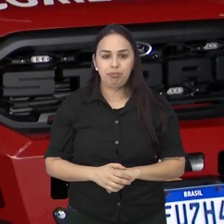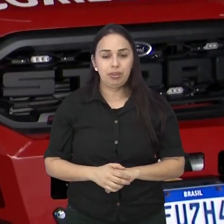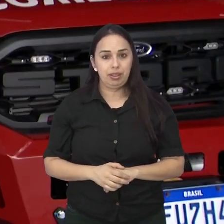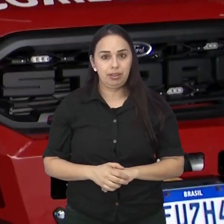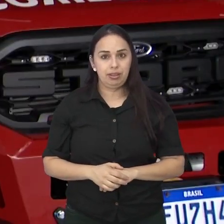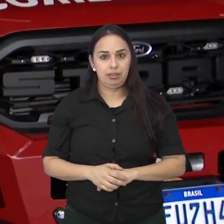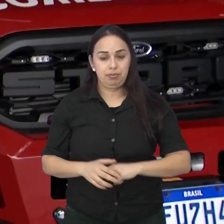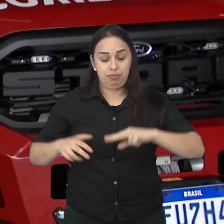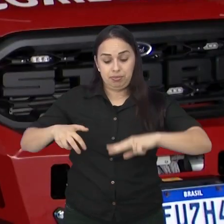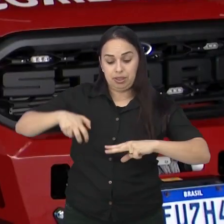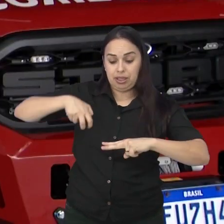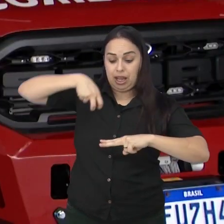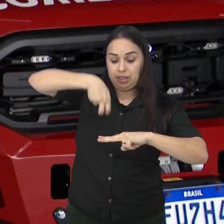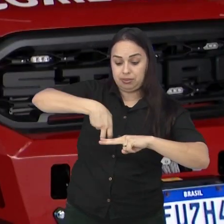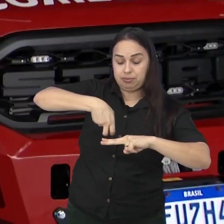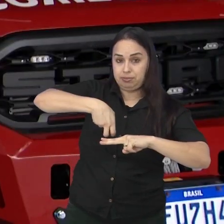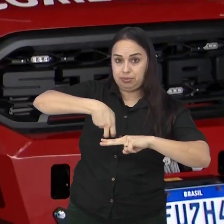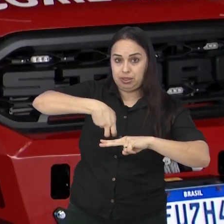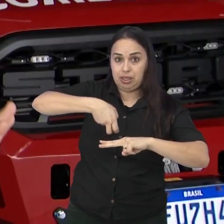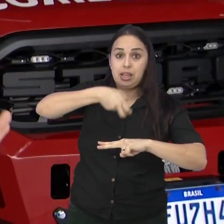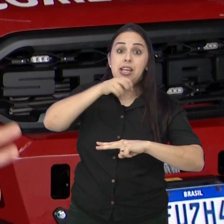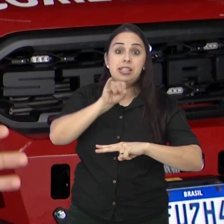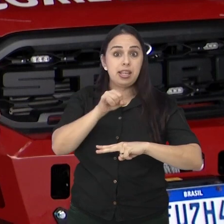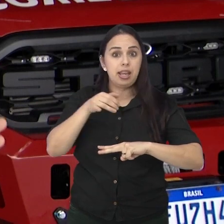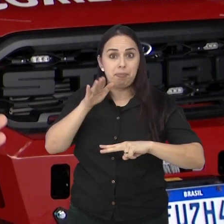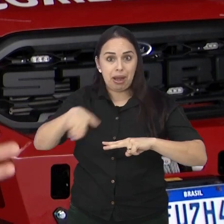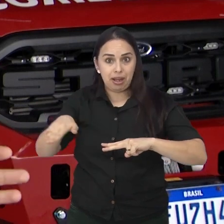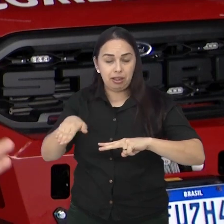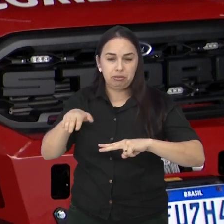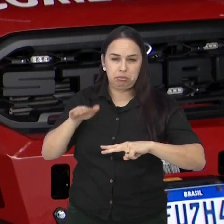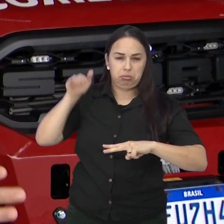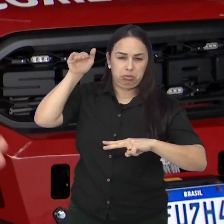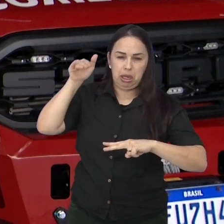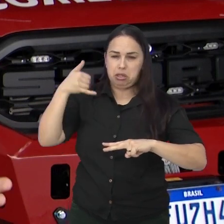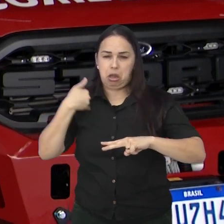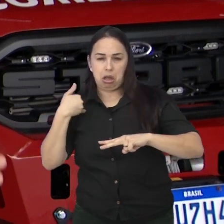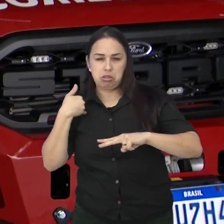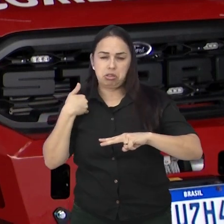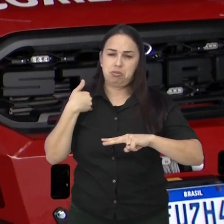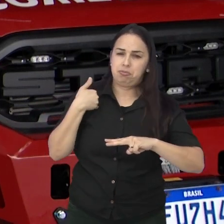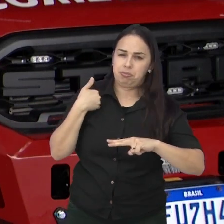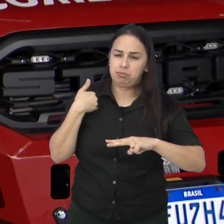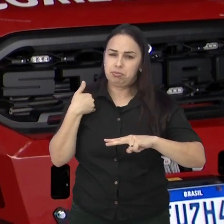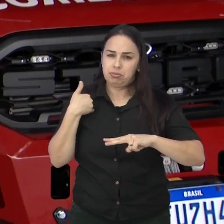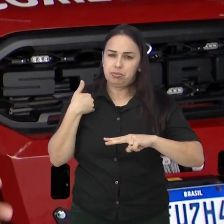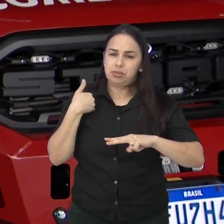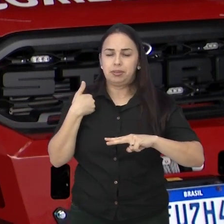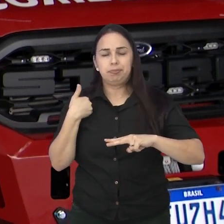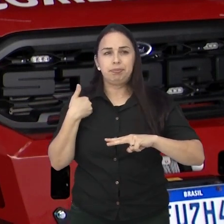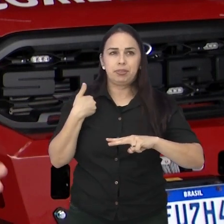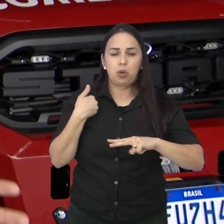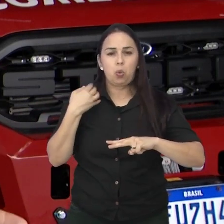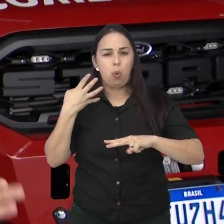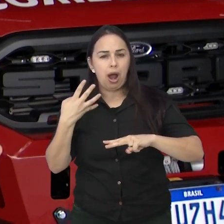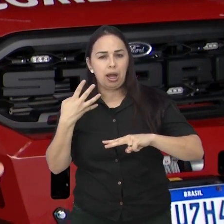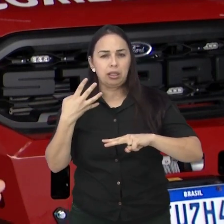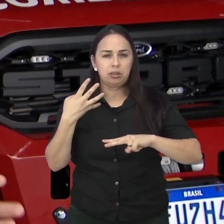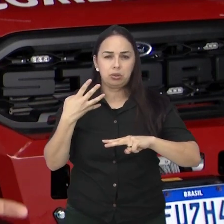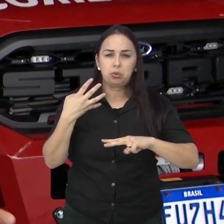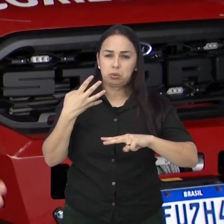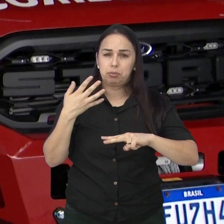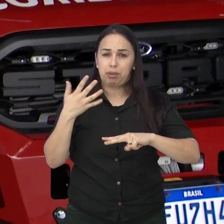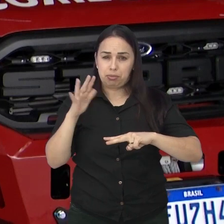vai se posicionar atrás da vítima, se for uma criança já adulta, a gente considera aí a partir dos